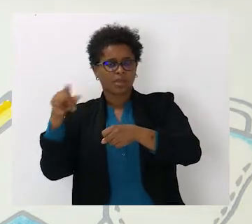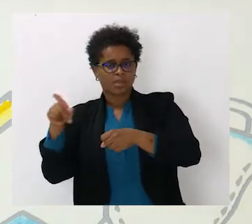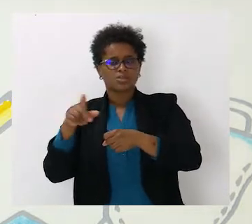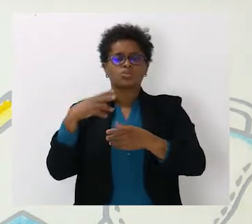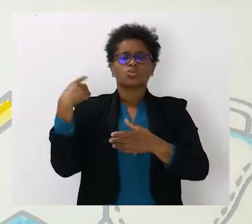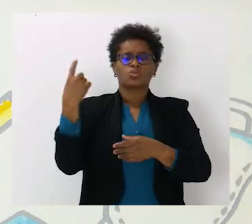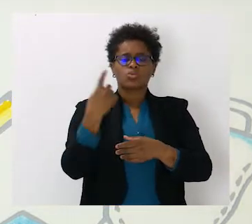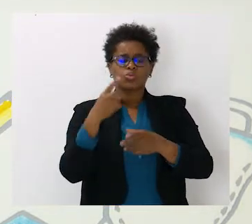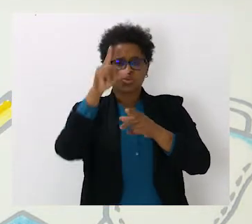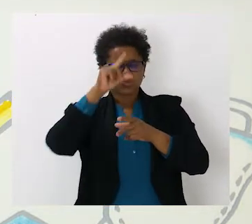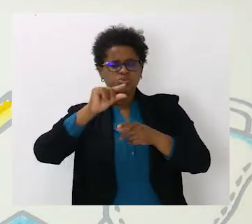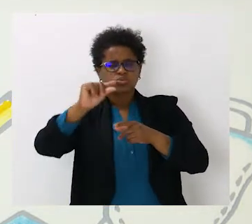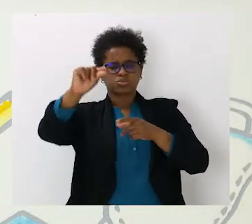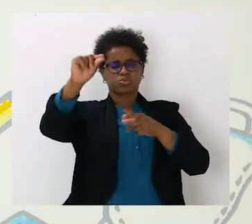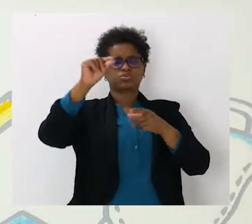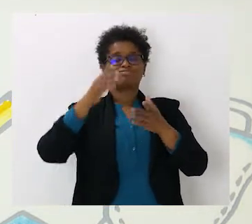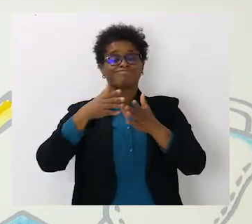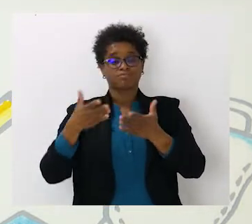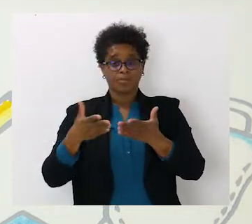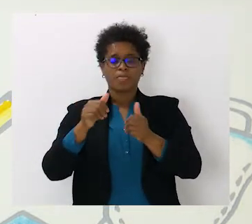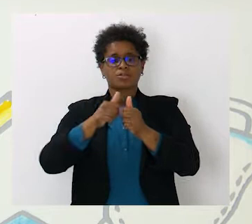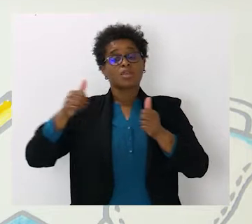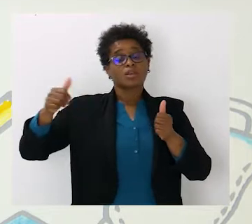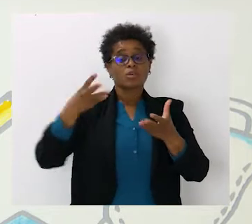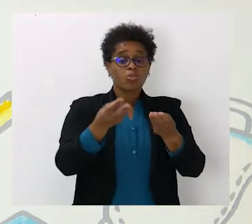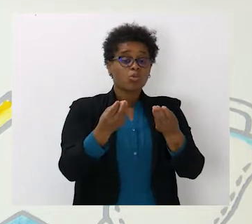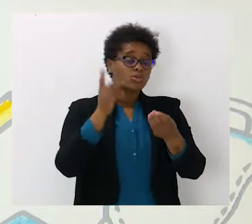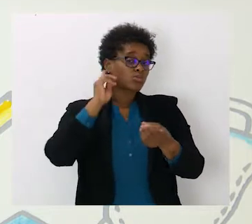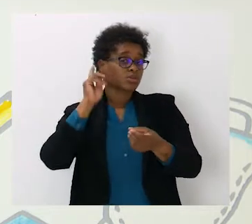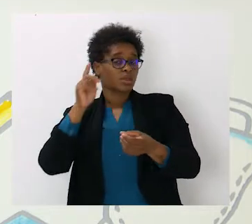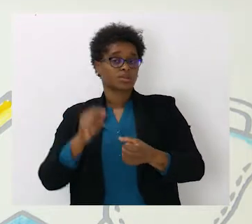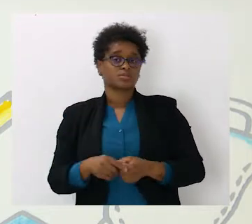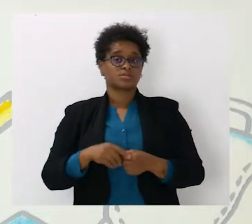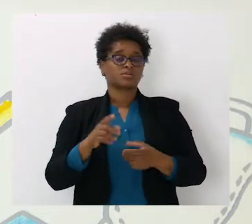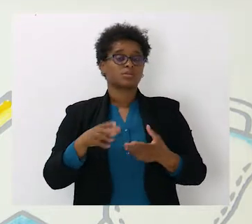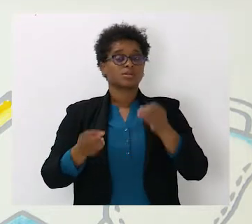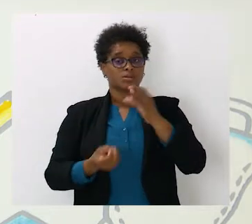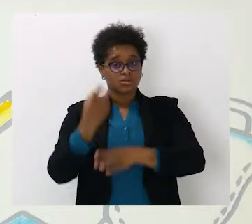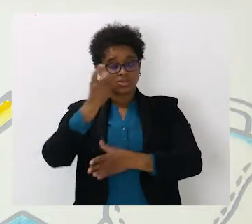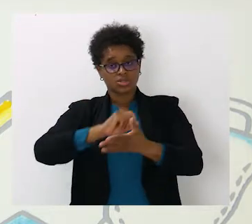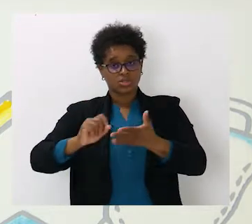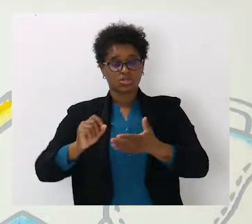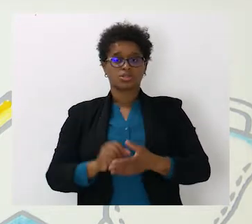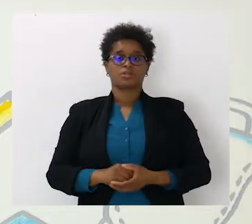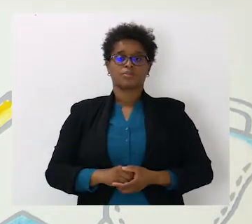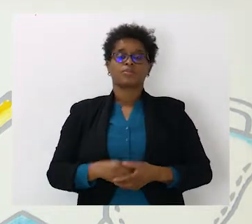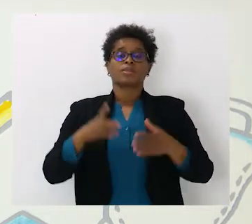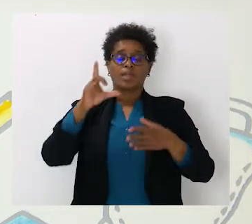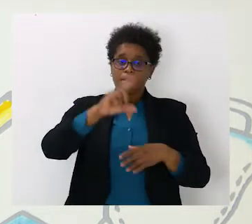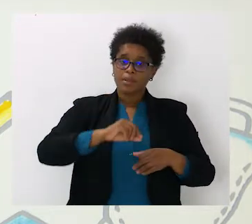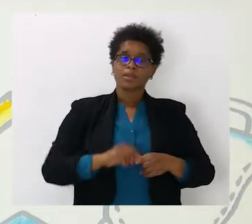a longa distância. Isto foi muito importante, a invenção da escrita.